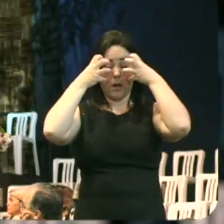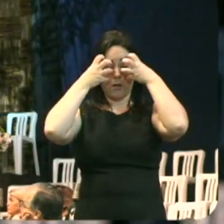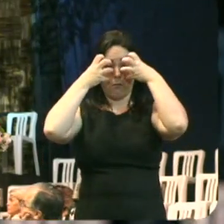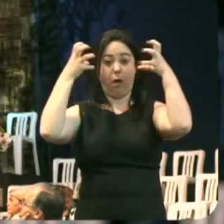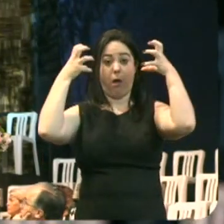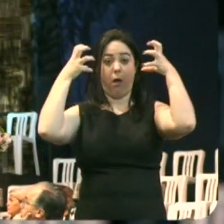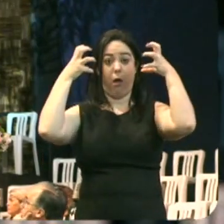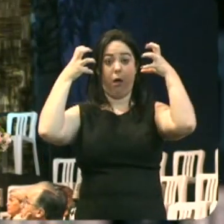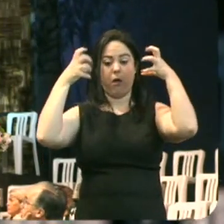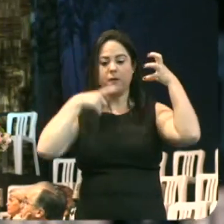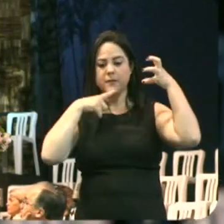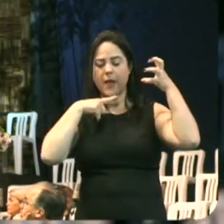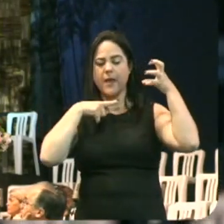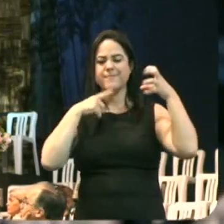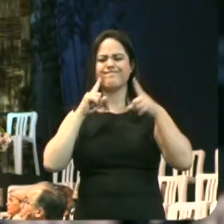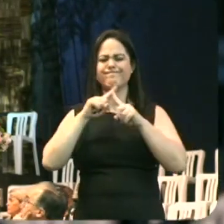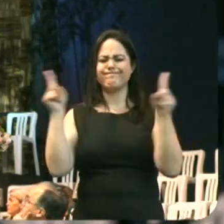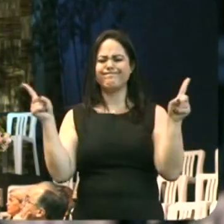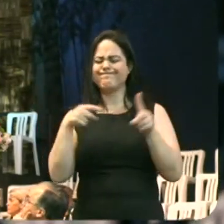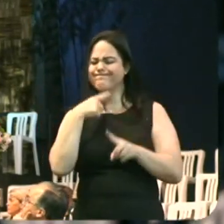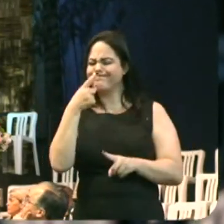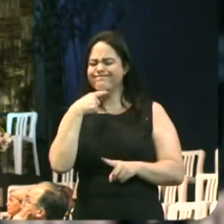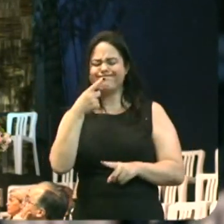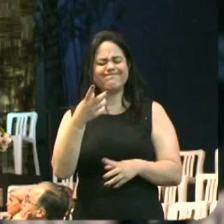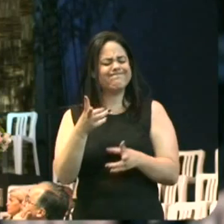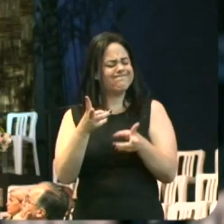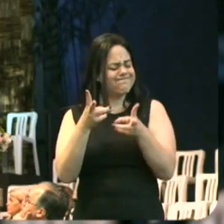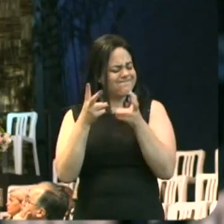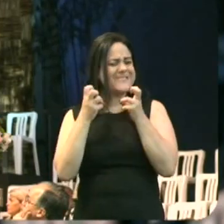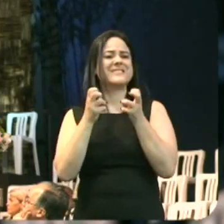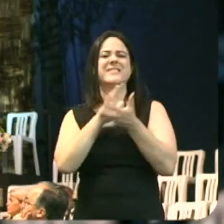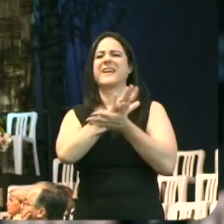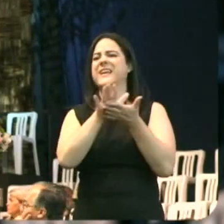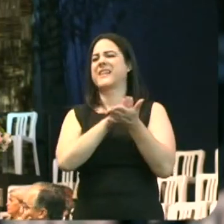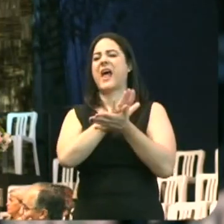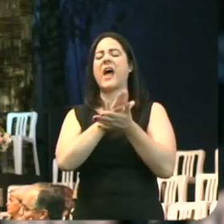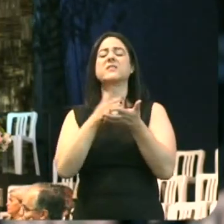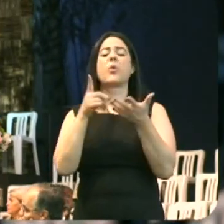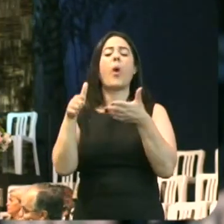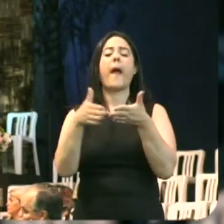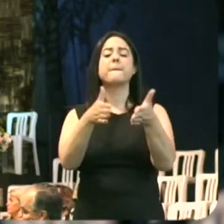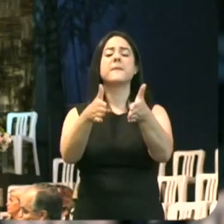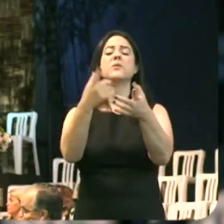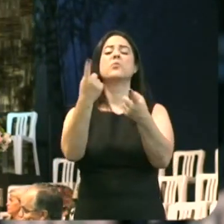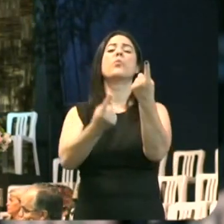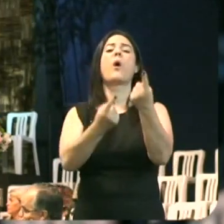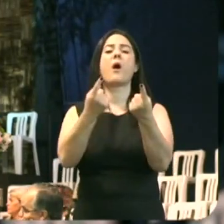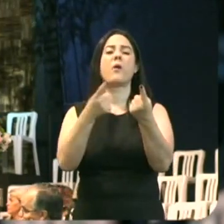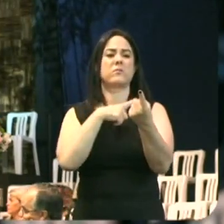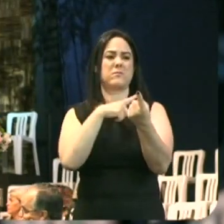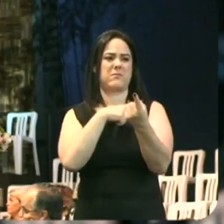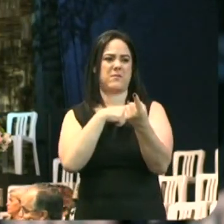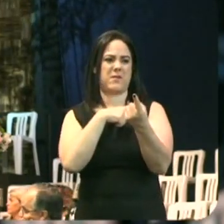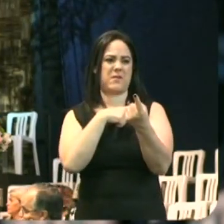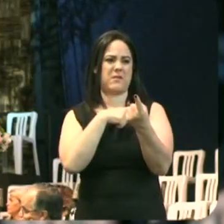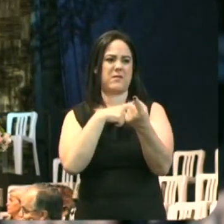pupilas estejam totalmente dilatadas, nós não conseguimos ver para onde estamos caminhando,